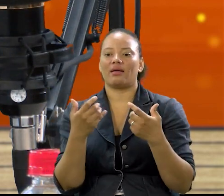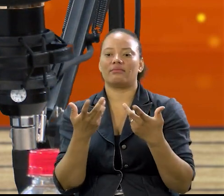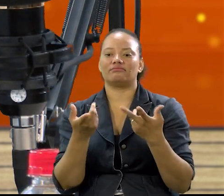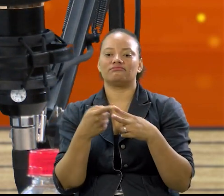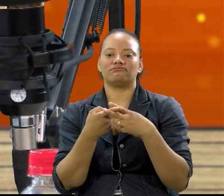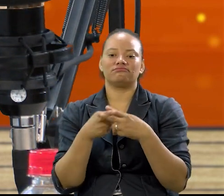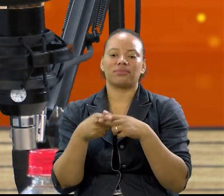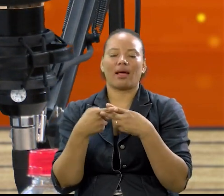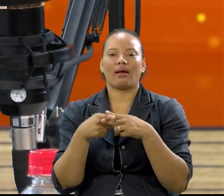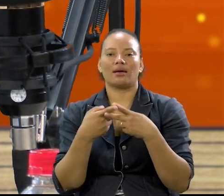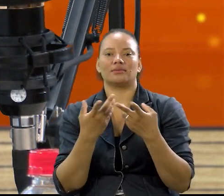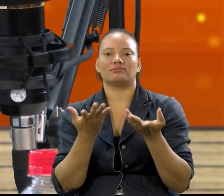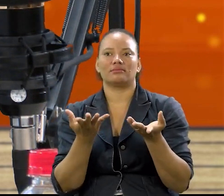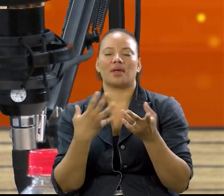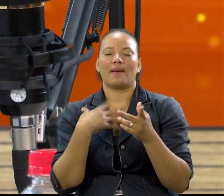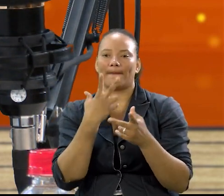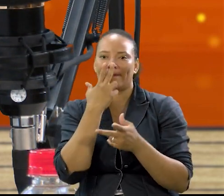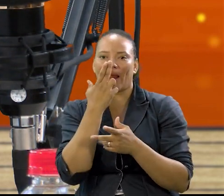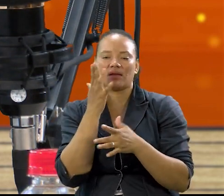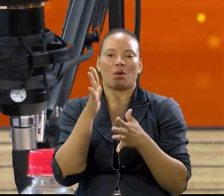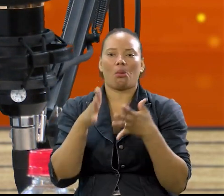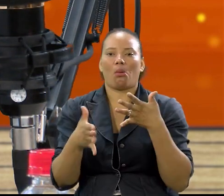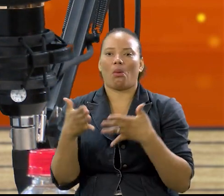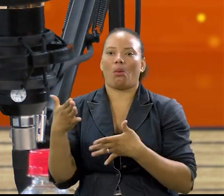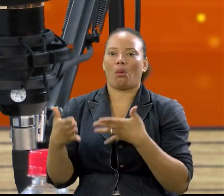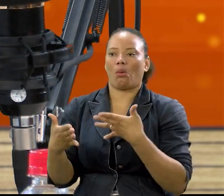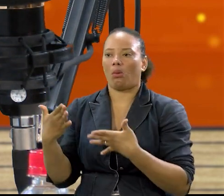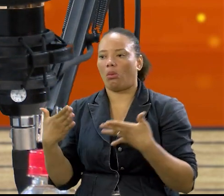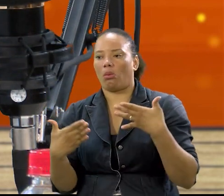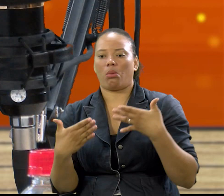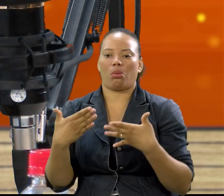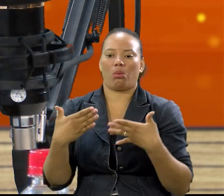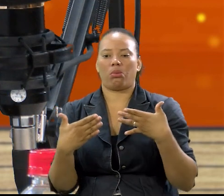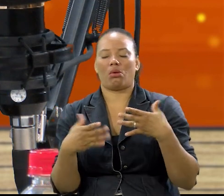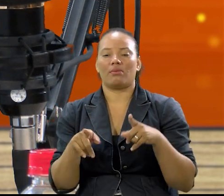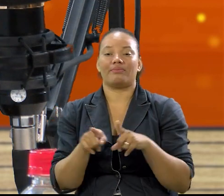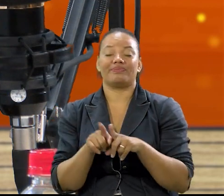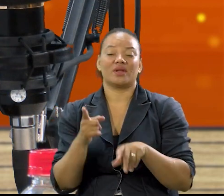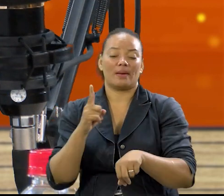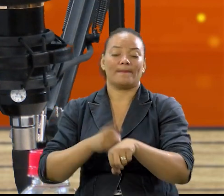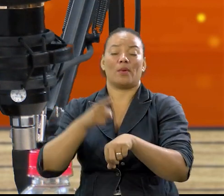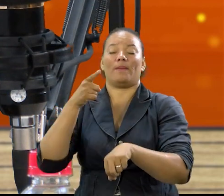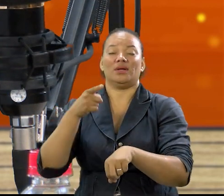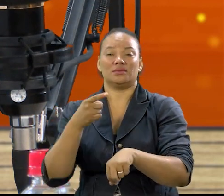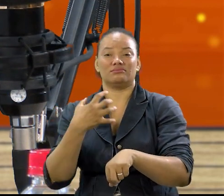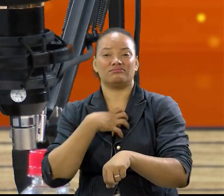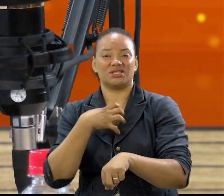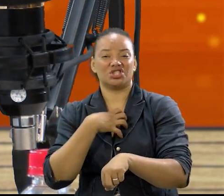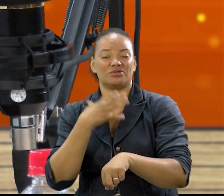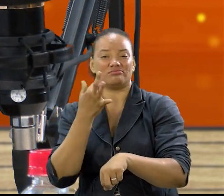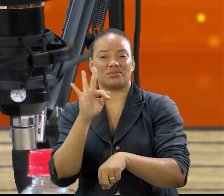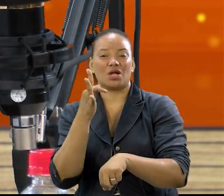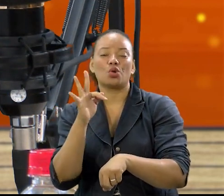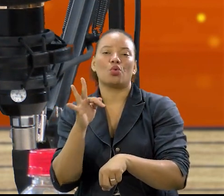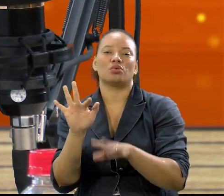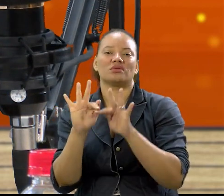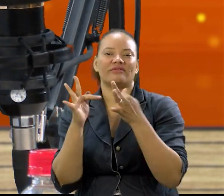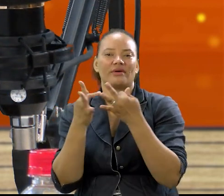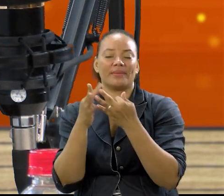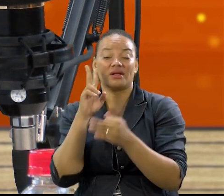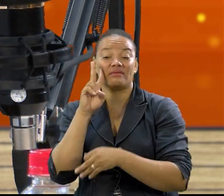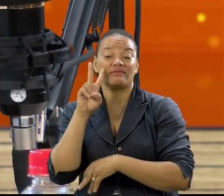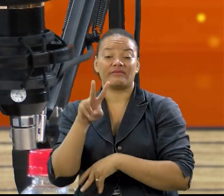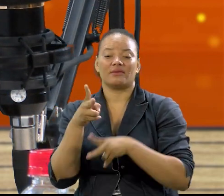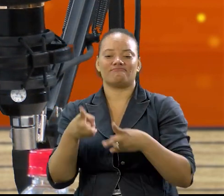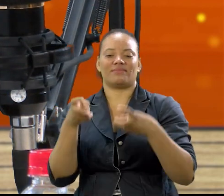mico não então toda profissão claro que a gente naquele momento da dor da família a